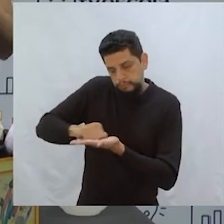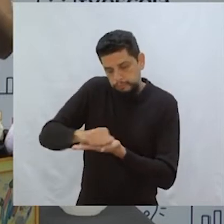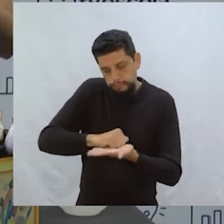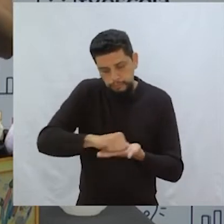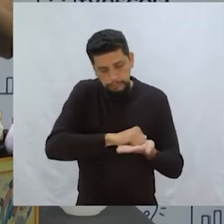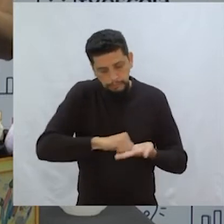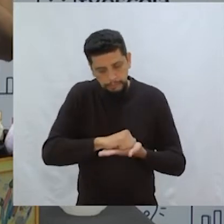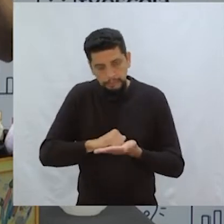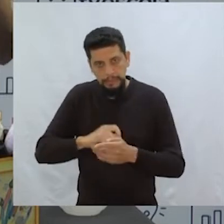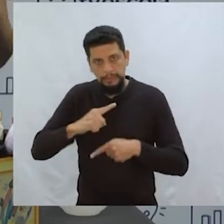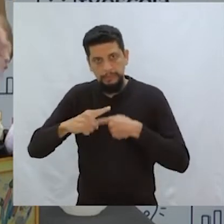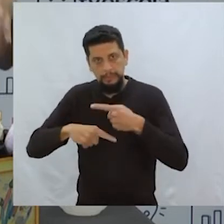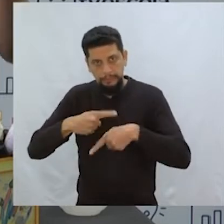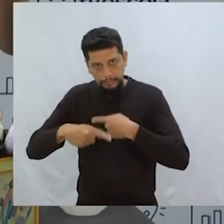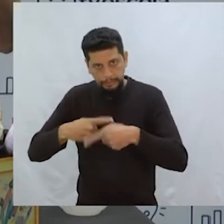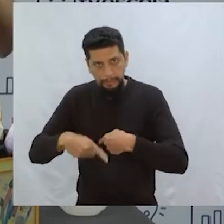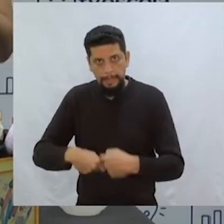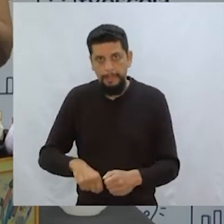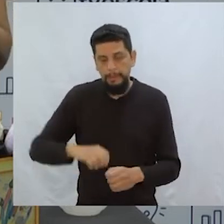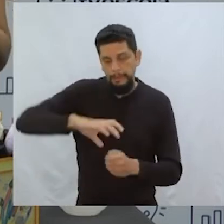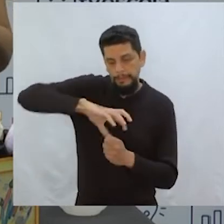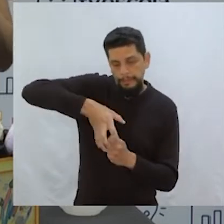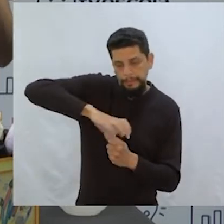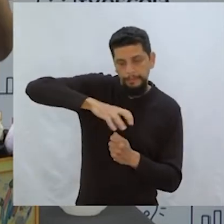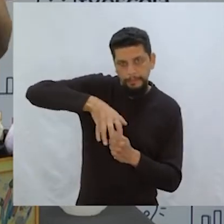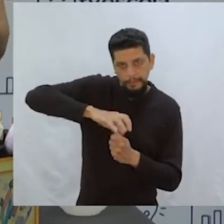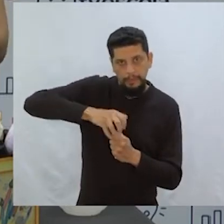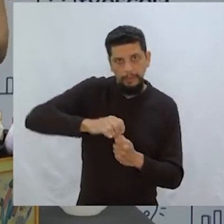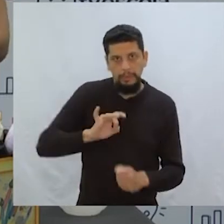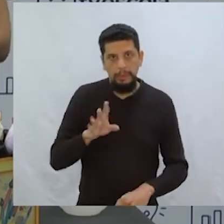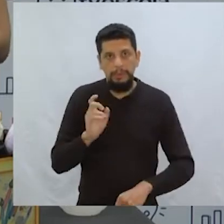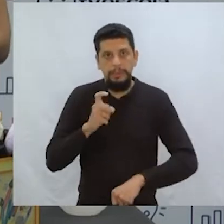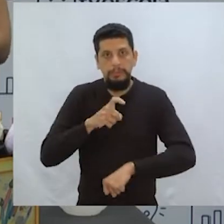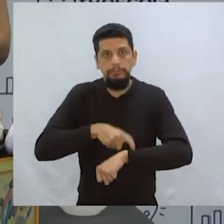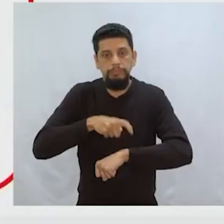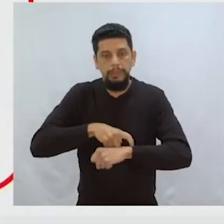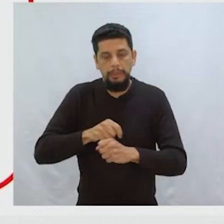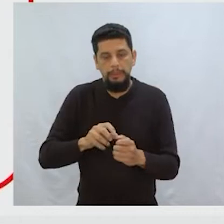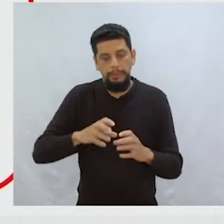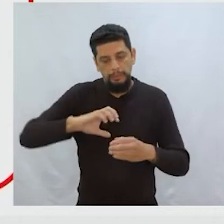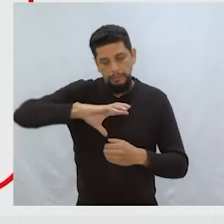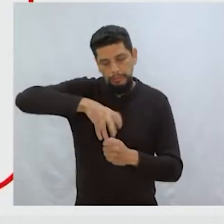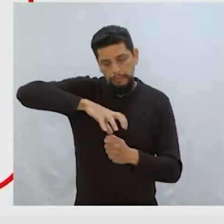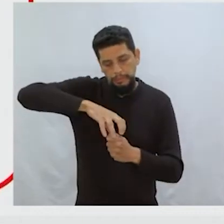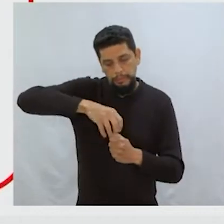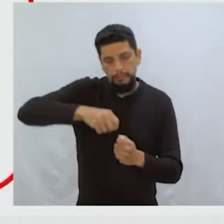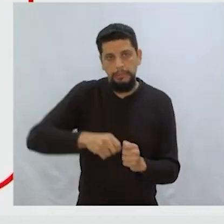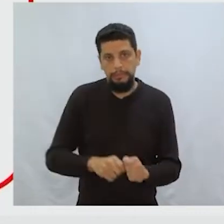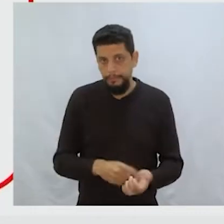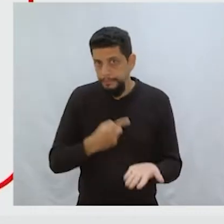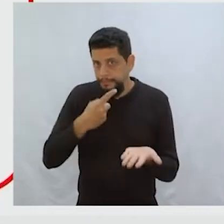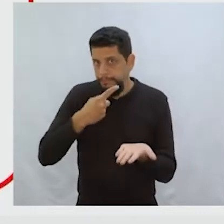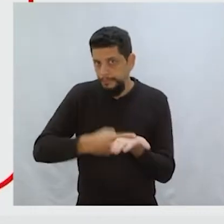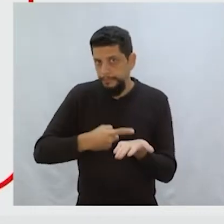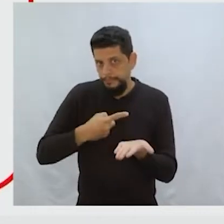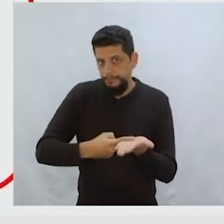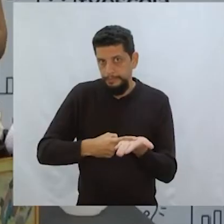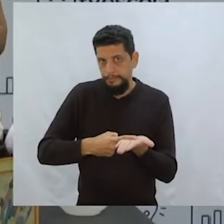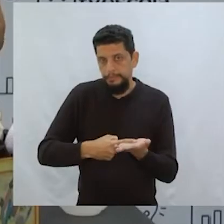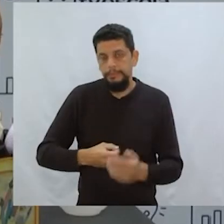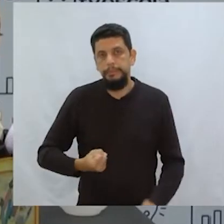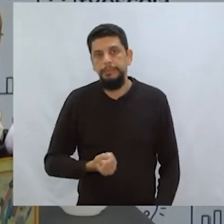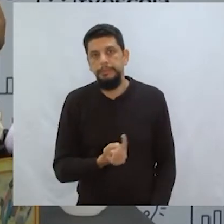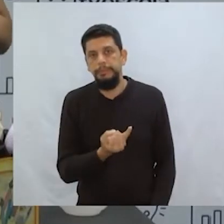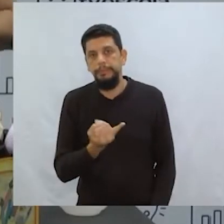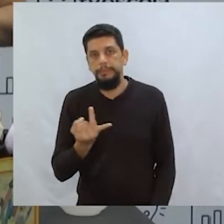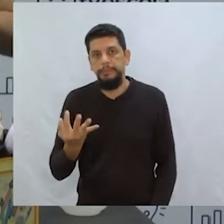Ensaboa toda a louça e depois liga a torneira somente na hora de enxaguar. Combinado?